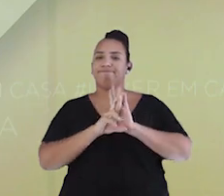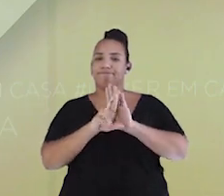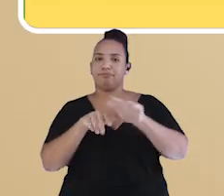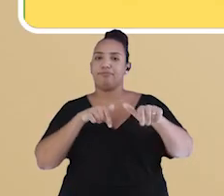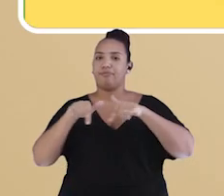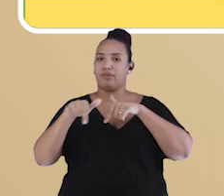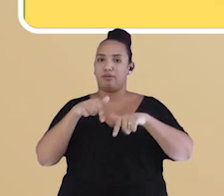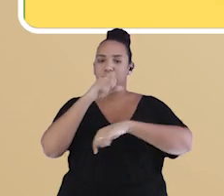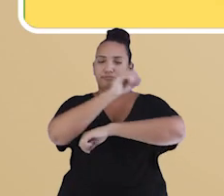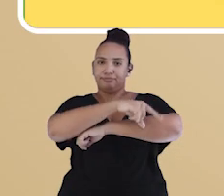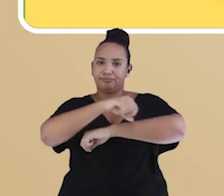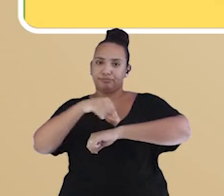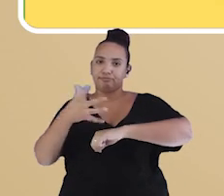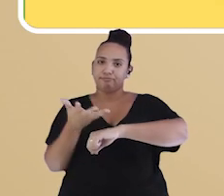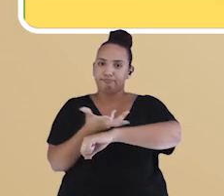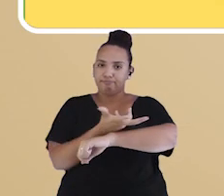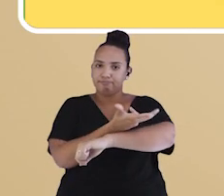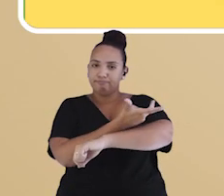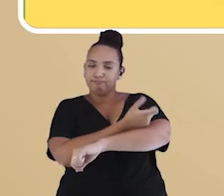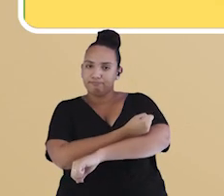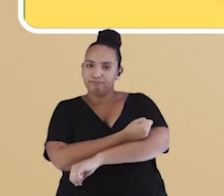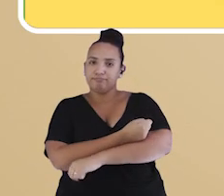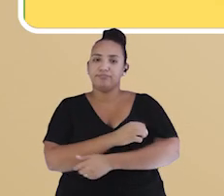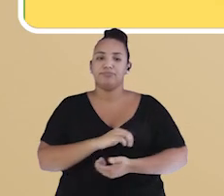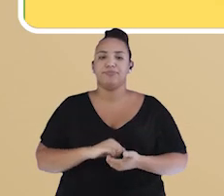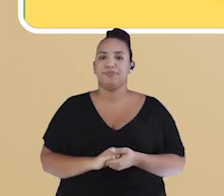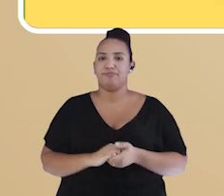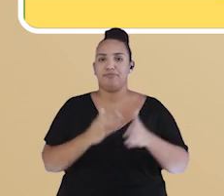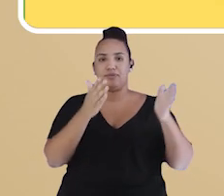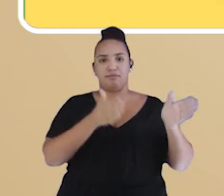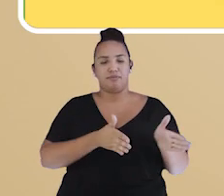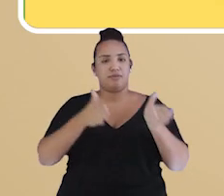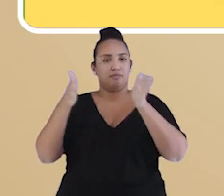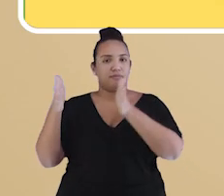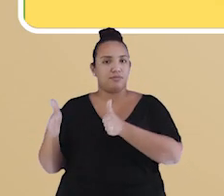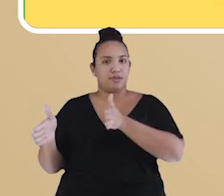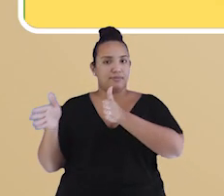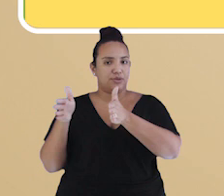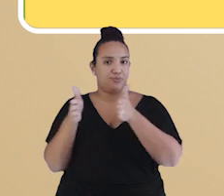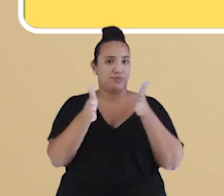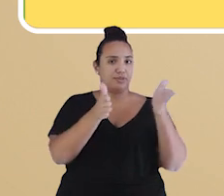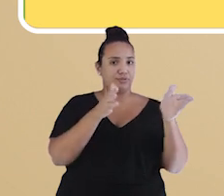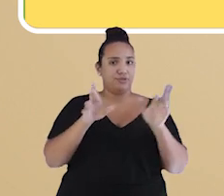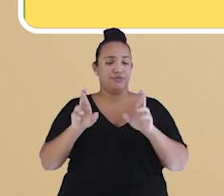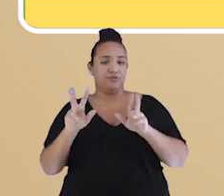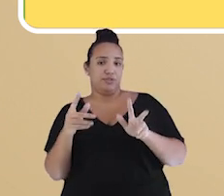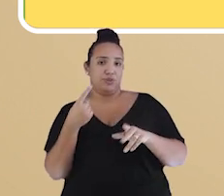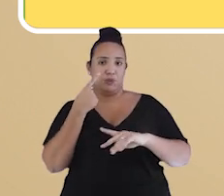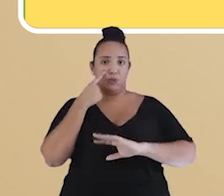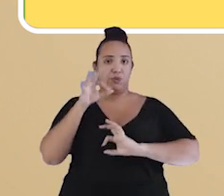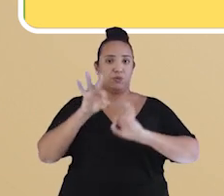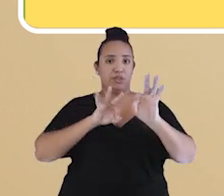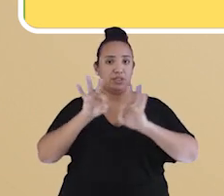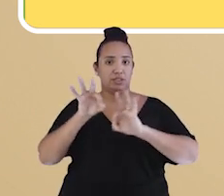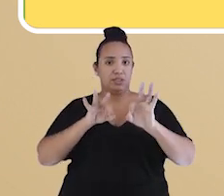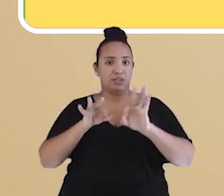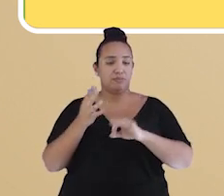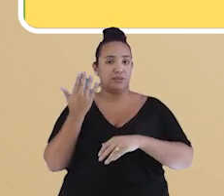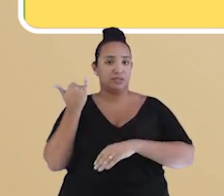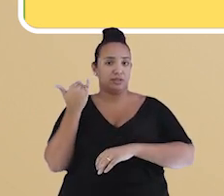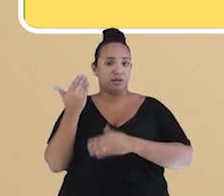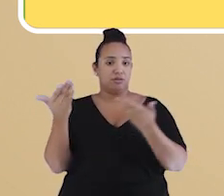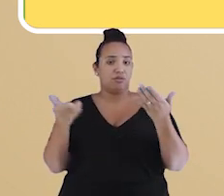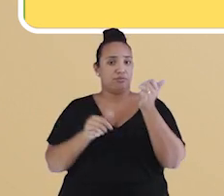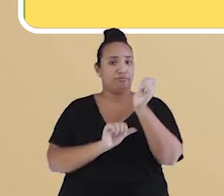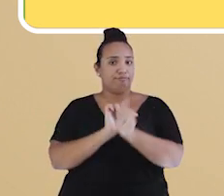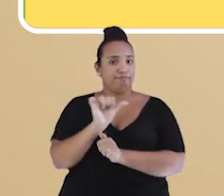imagens. São representações do trabalho de plantio e colheita em diferentes tempos.